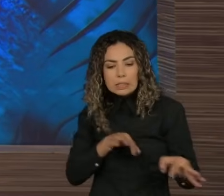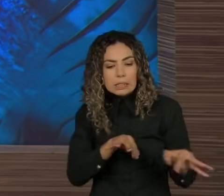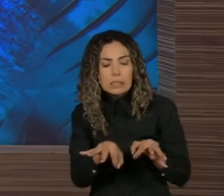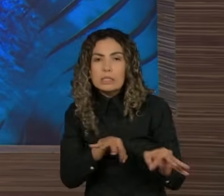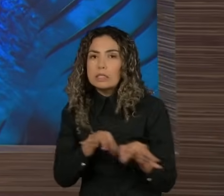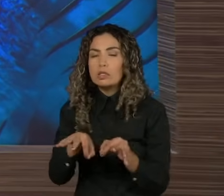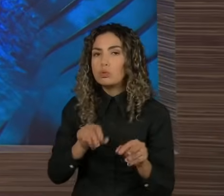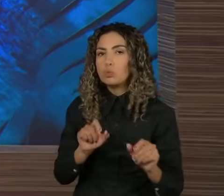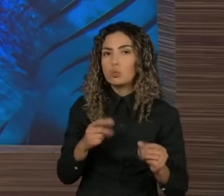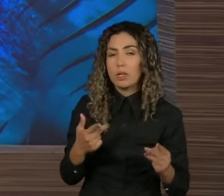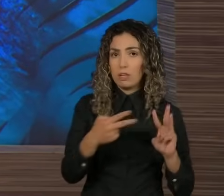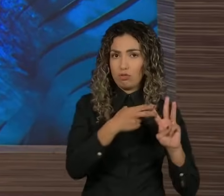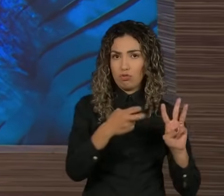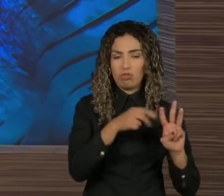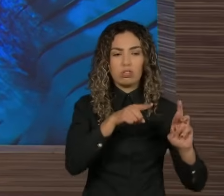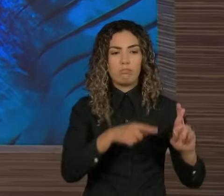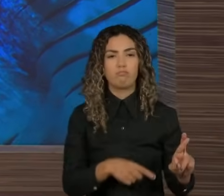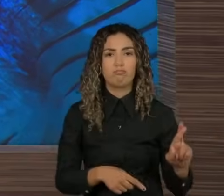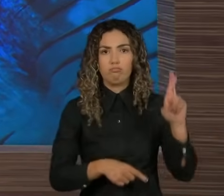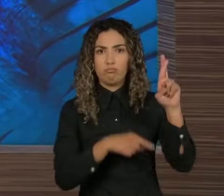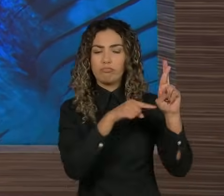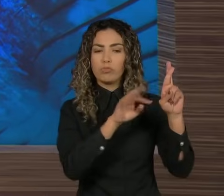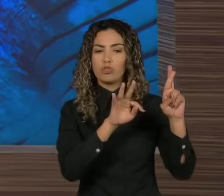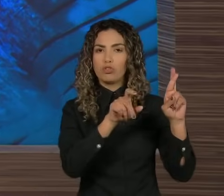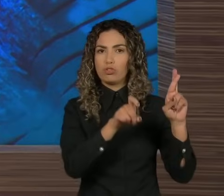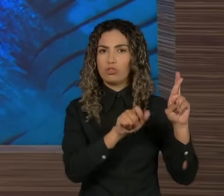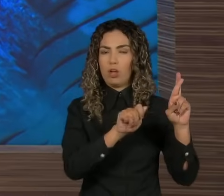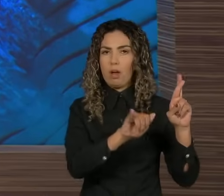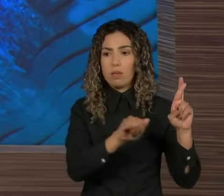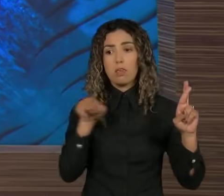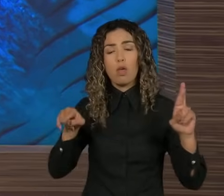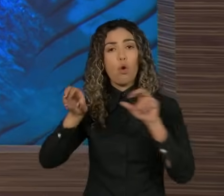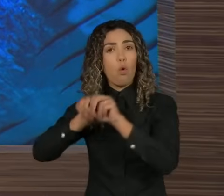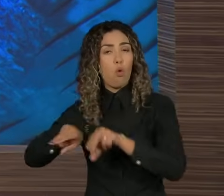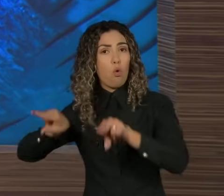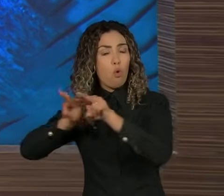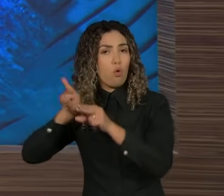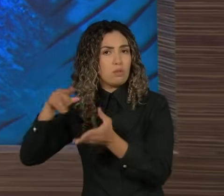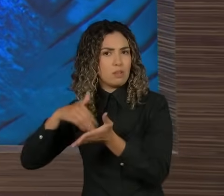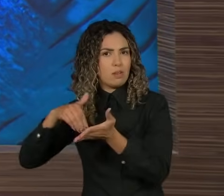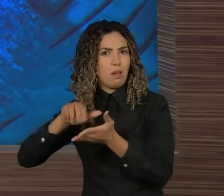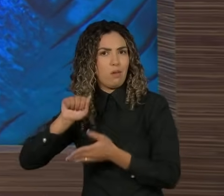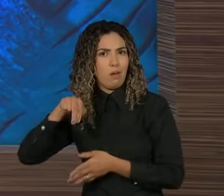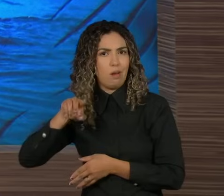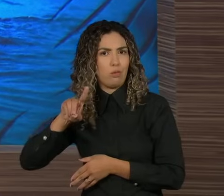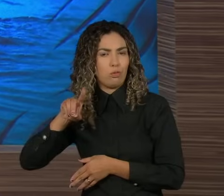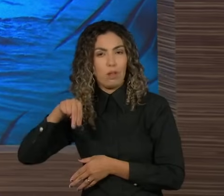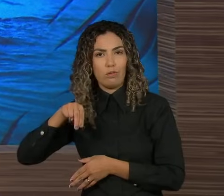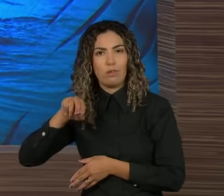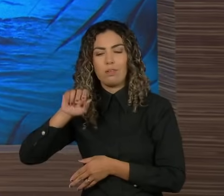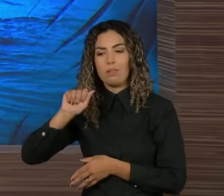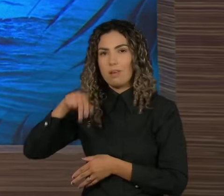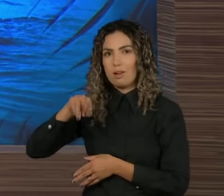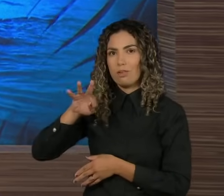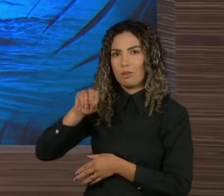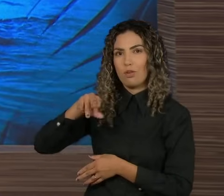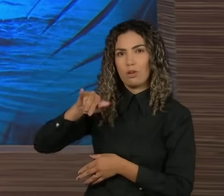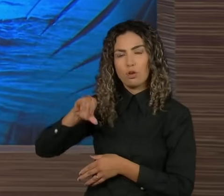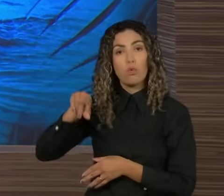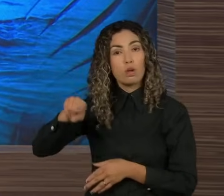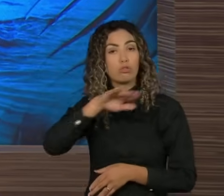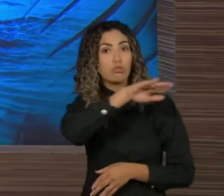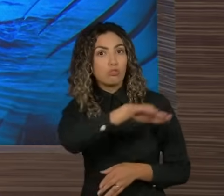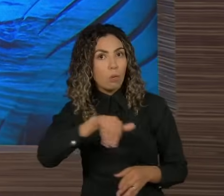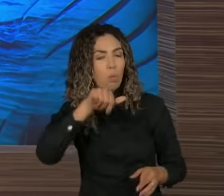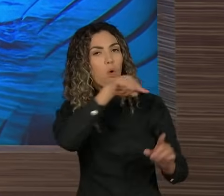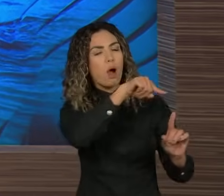indígena Chai Suruí foi escolhida pelo secretário-geral da ONU, Antônio Guterres, para participar do grupo consultivo de